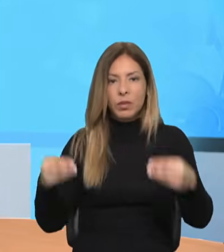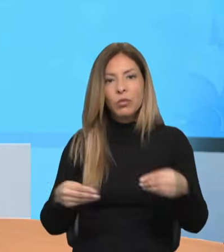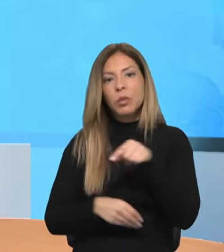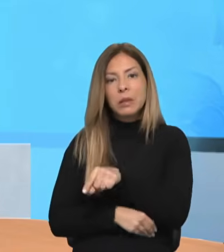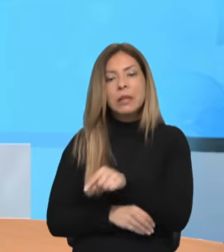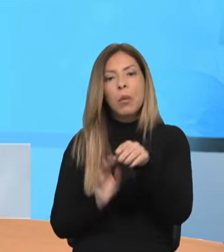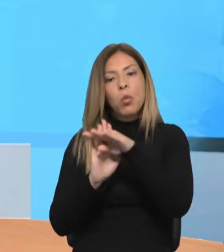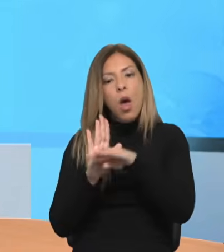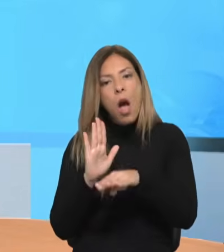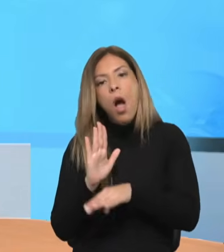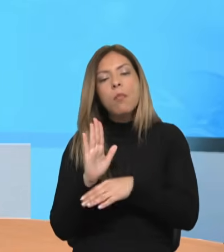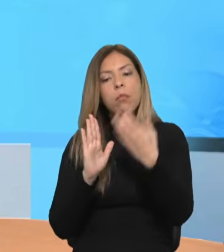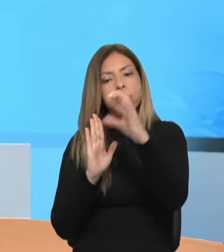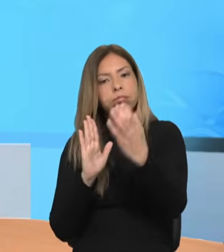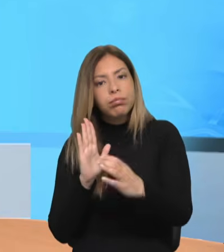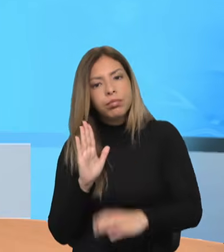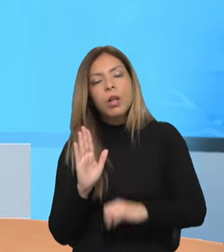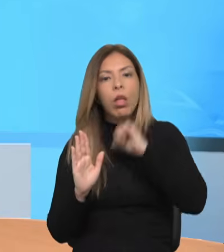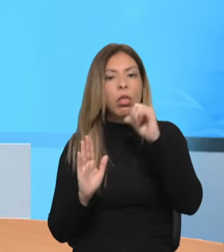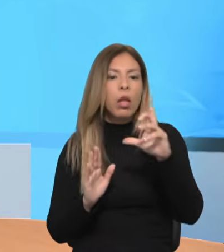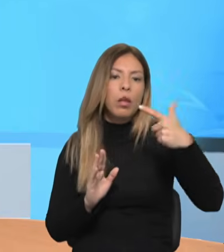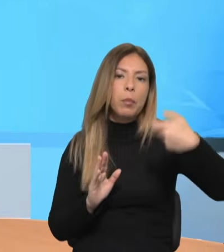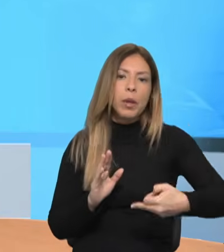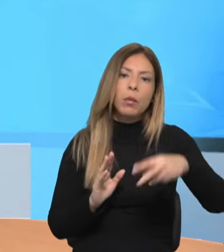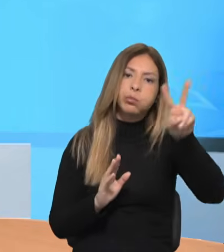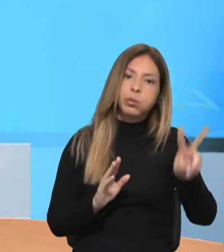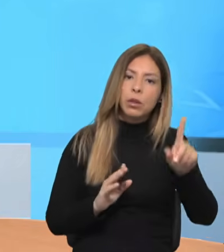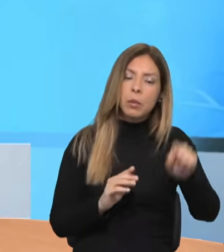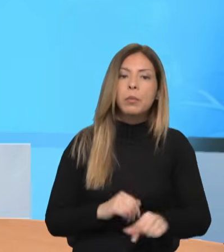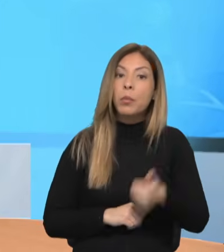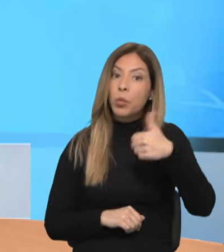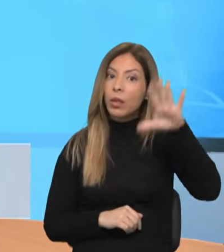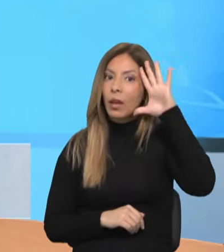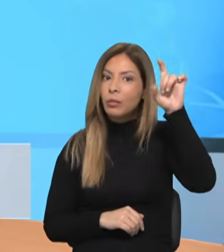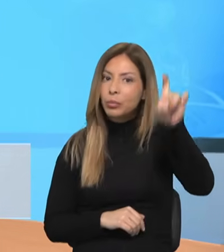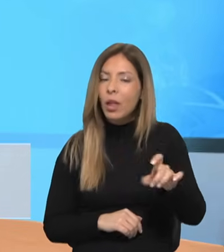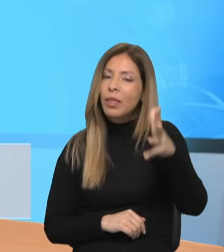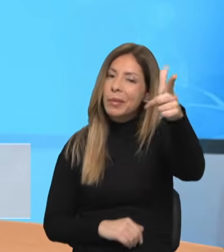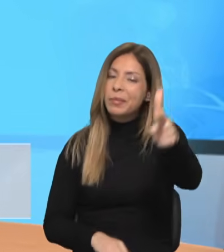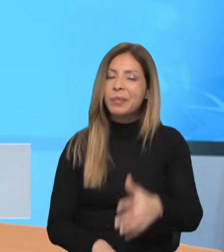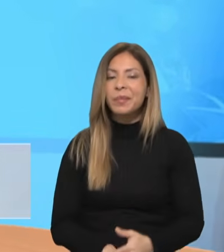programas que são emitidos aqui na RTP2 e também na Antena 1. Votos, uma ótima tarde e até amanhã, se os quiserem.